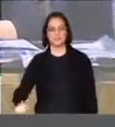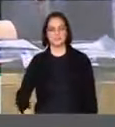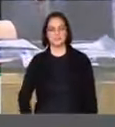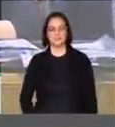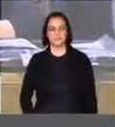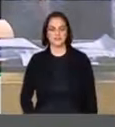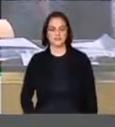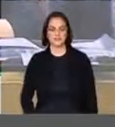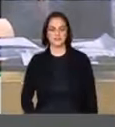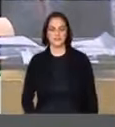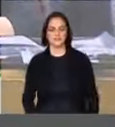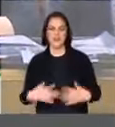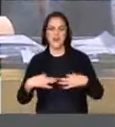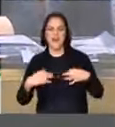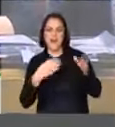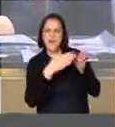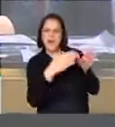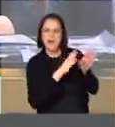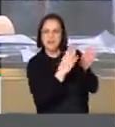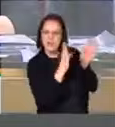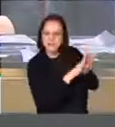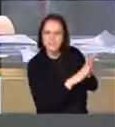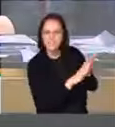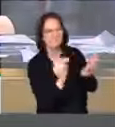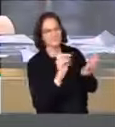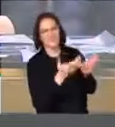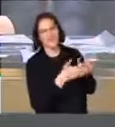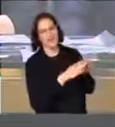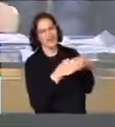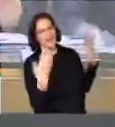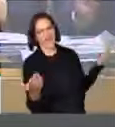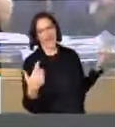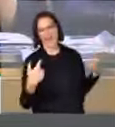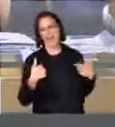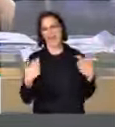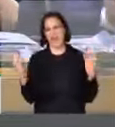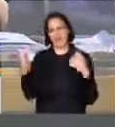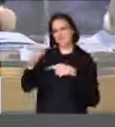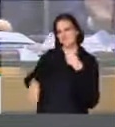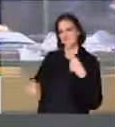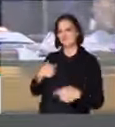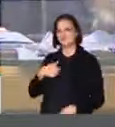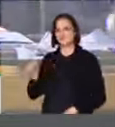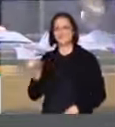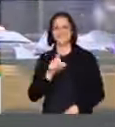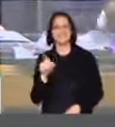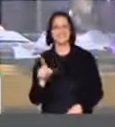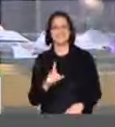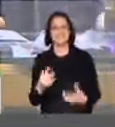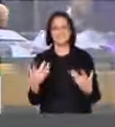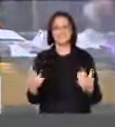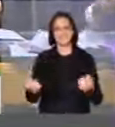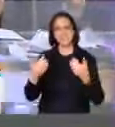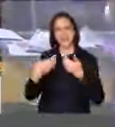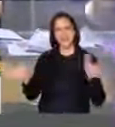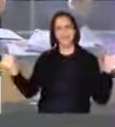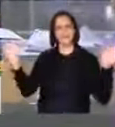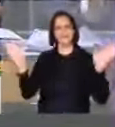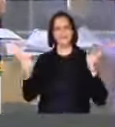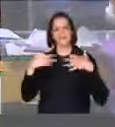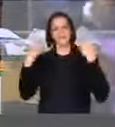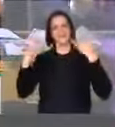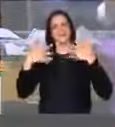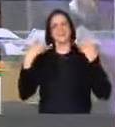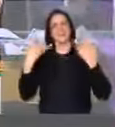desse armário que não tem censura pra me segurar. Abra a porta desse armário que a